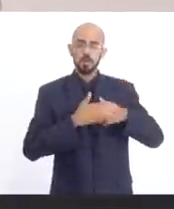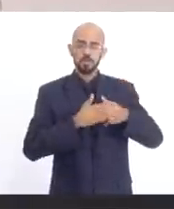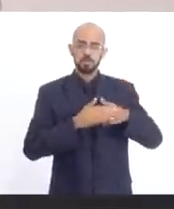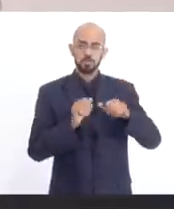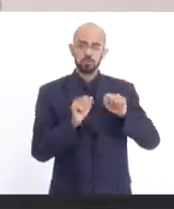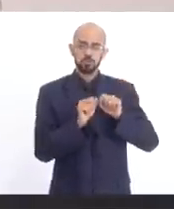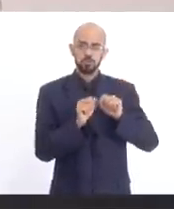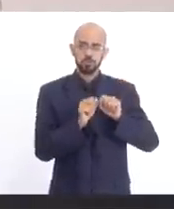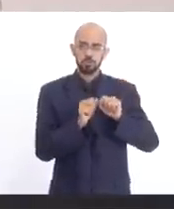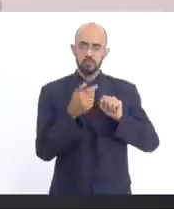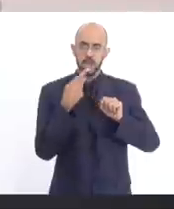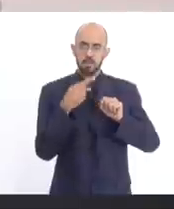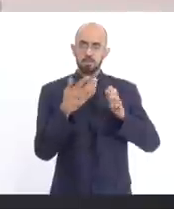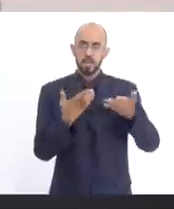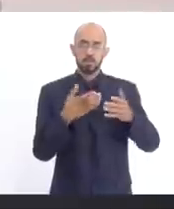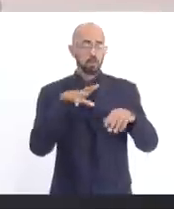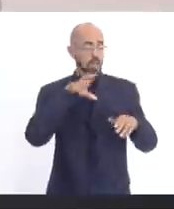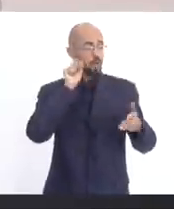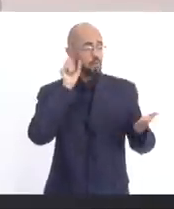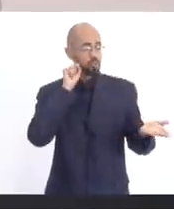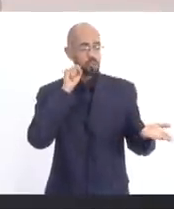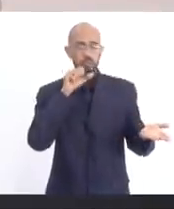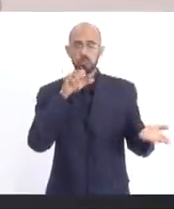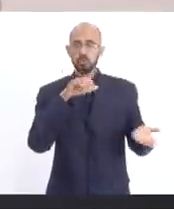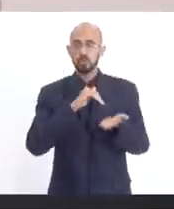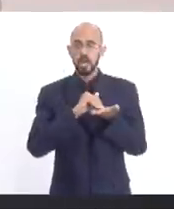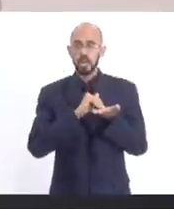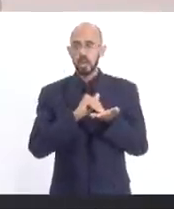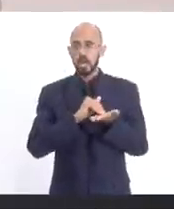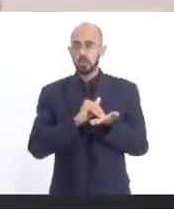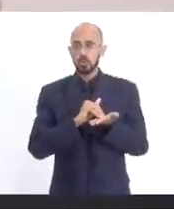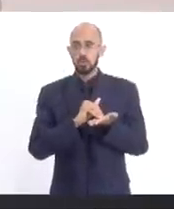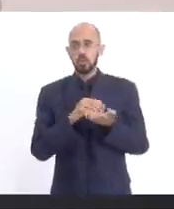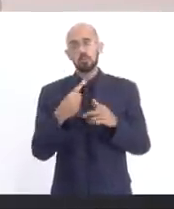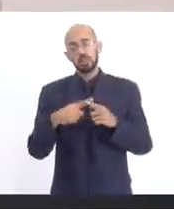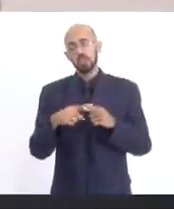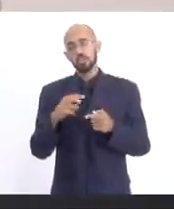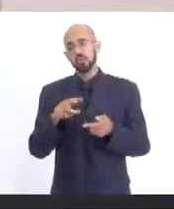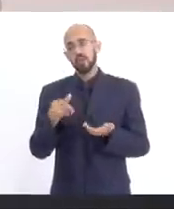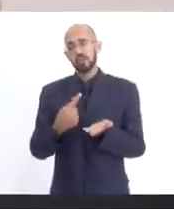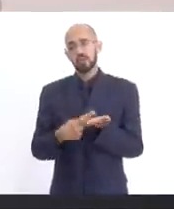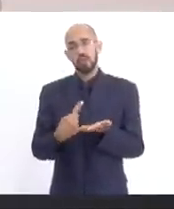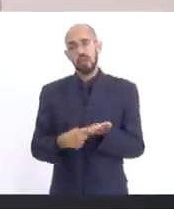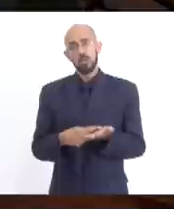o secretário, porque nós vamos fechar o acordo e vai valer o acordo.